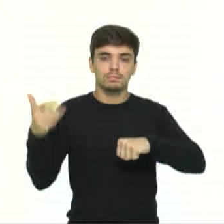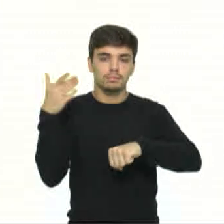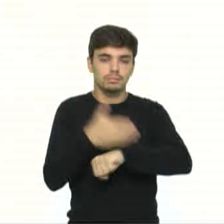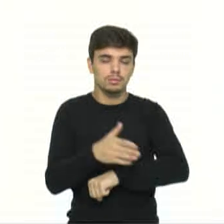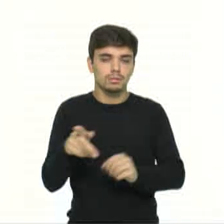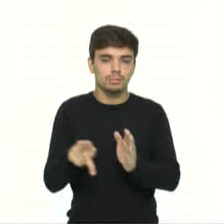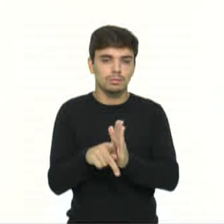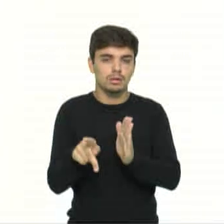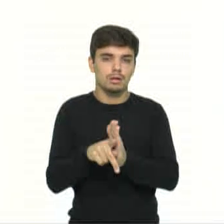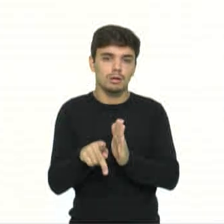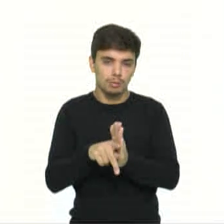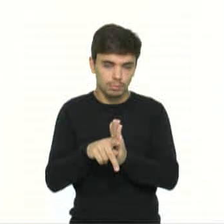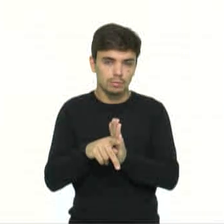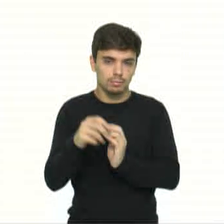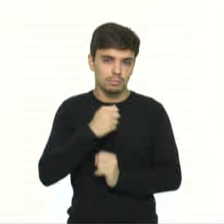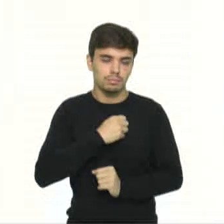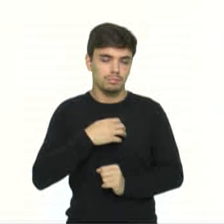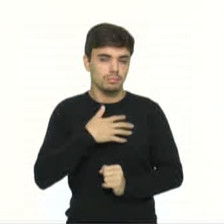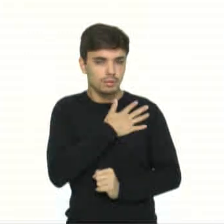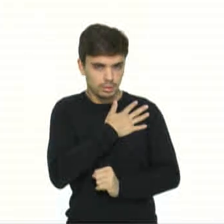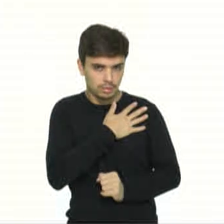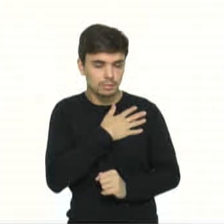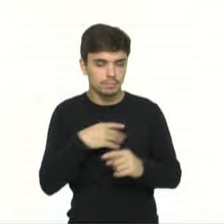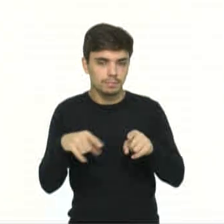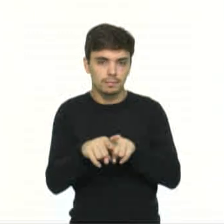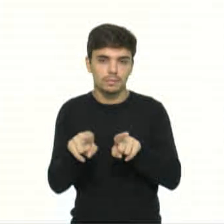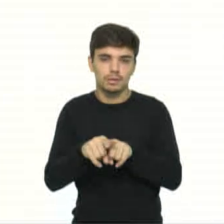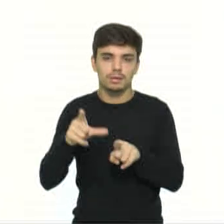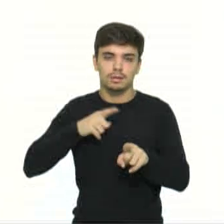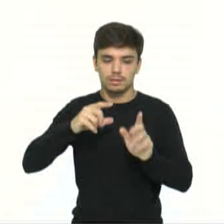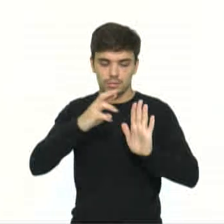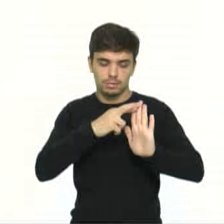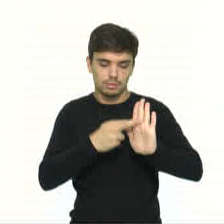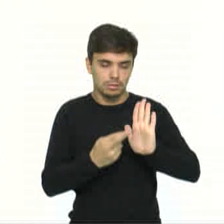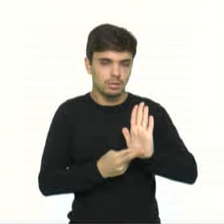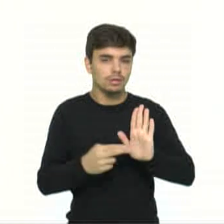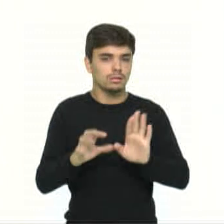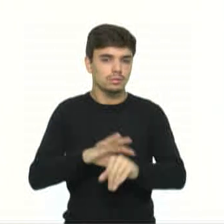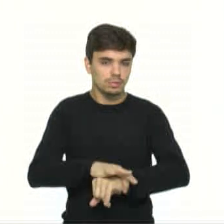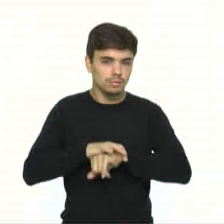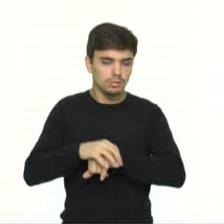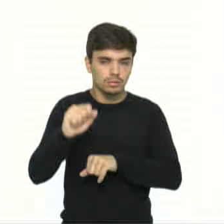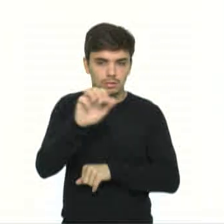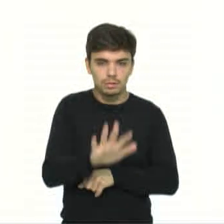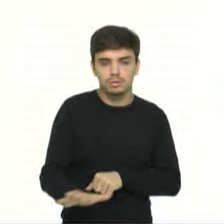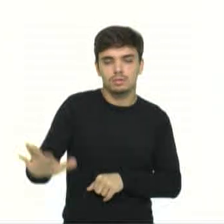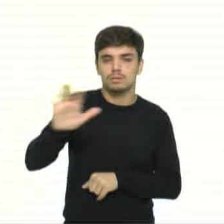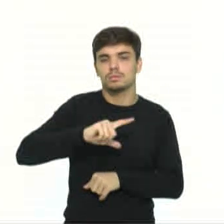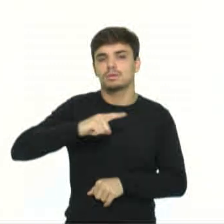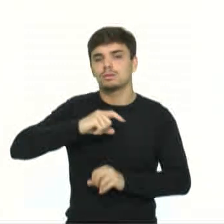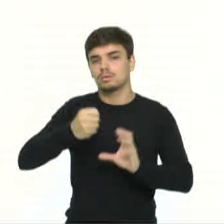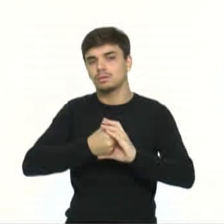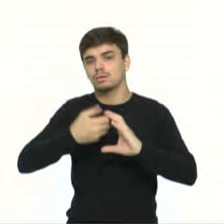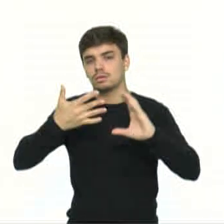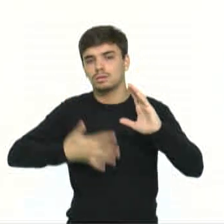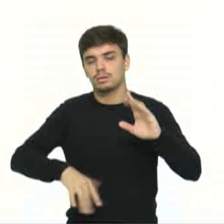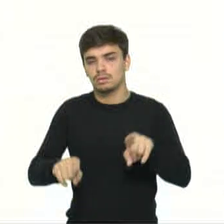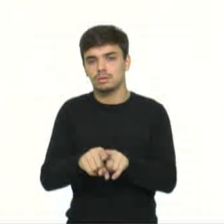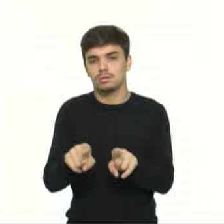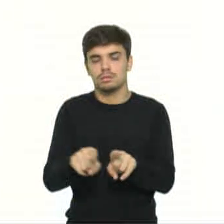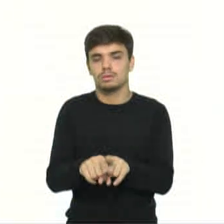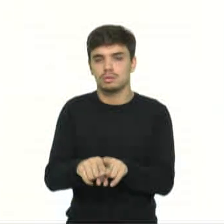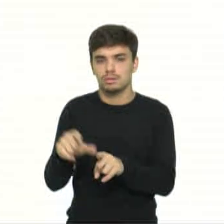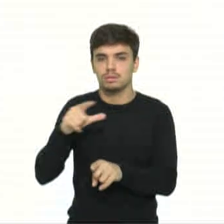ditaduras civil-militares, com base na doutrina de segurança nacional e tendo como principais características um